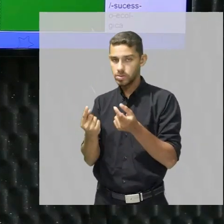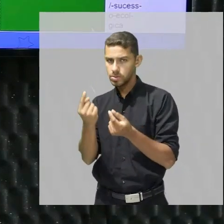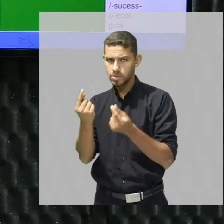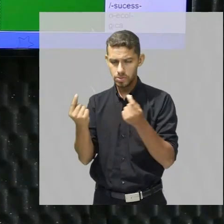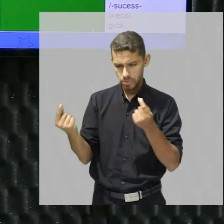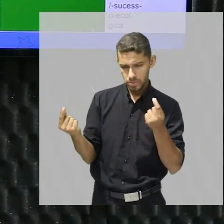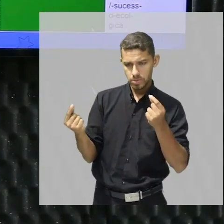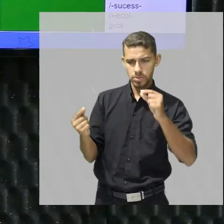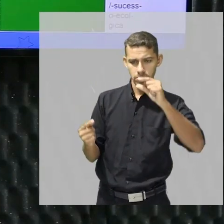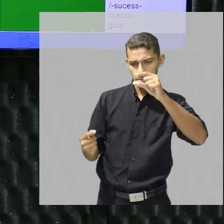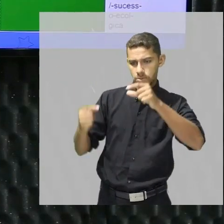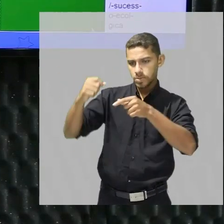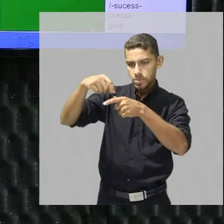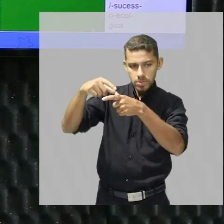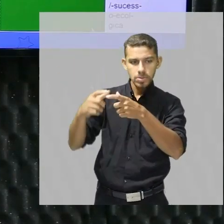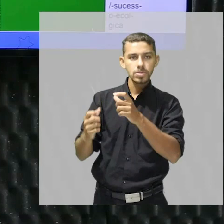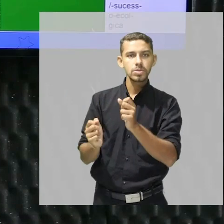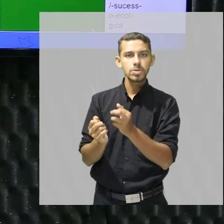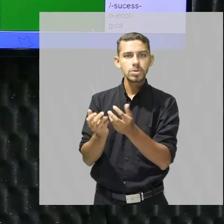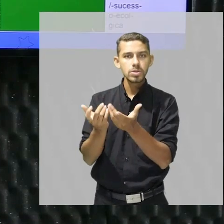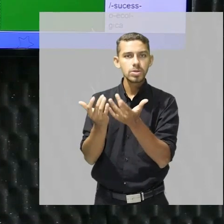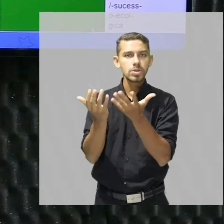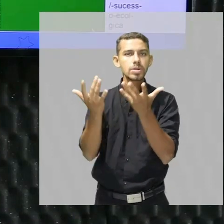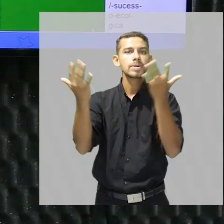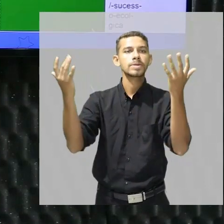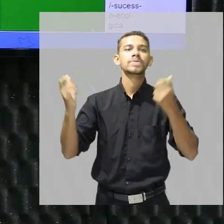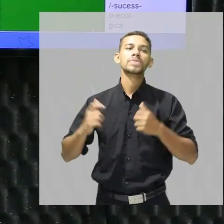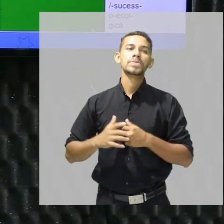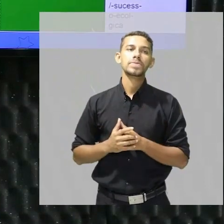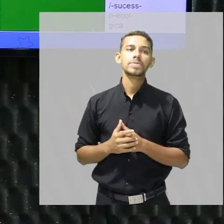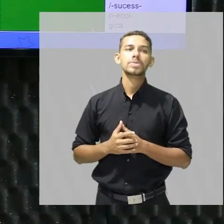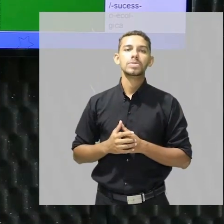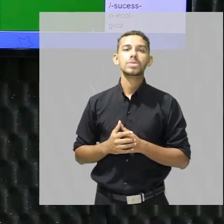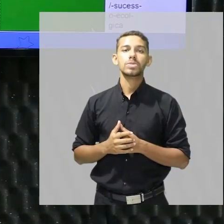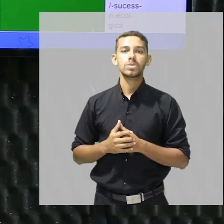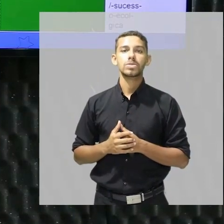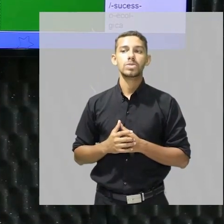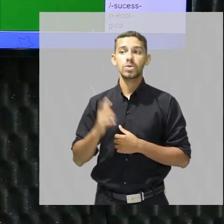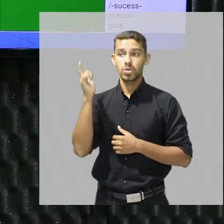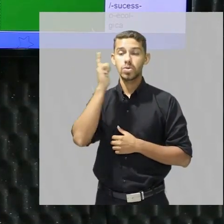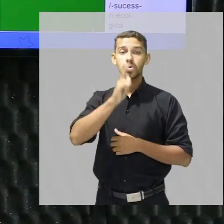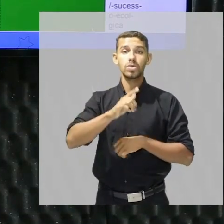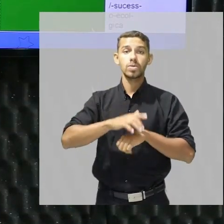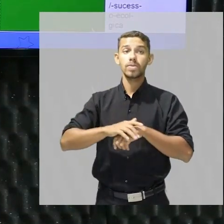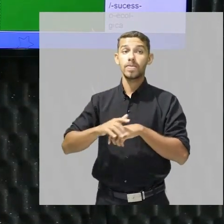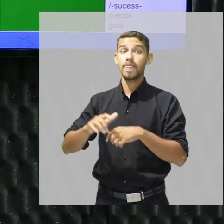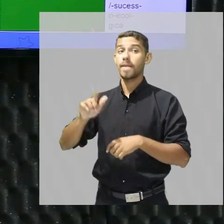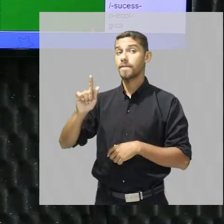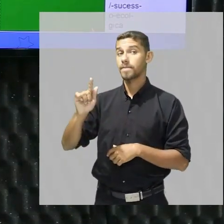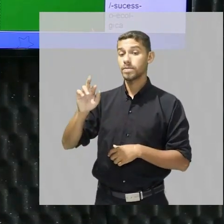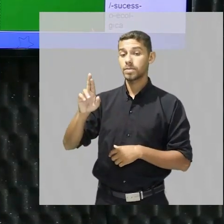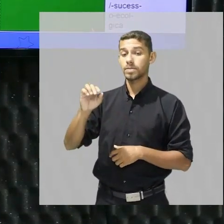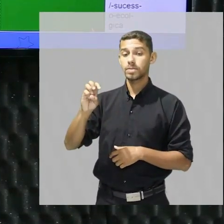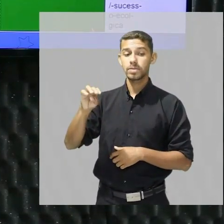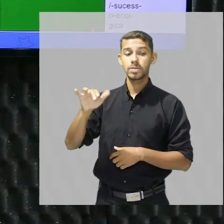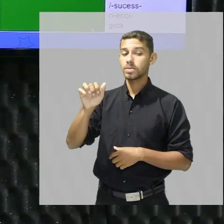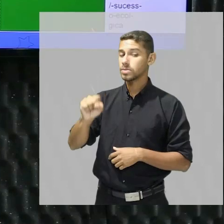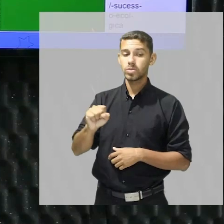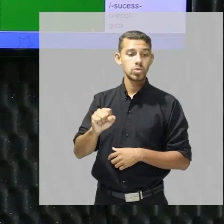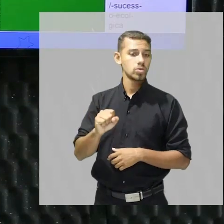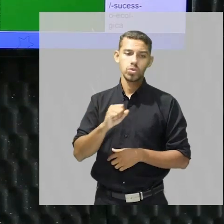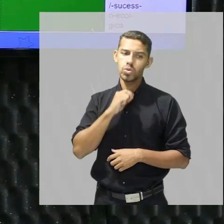pequeno porte possam colonizar esse local. Essas gramíneas, elas não podem ser